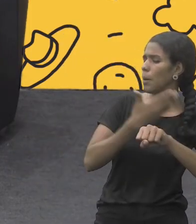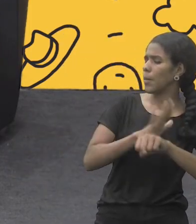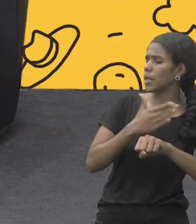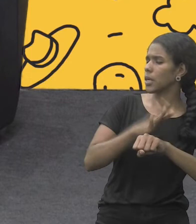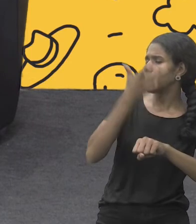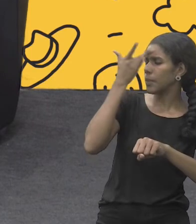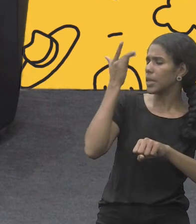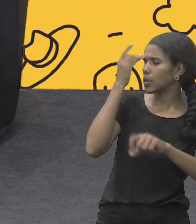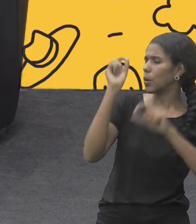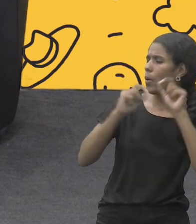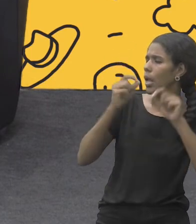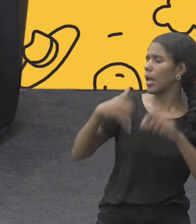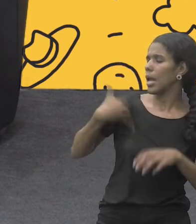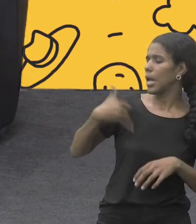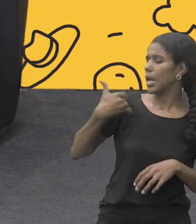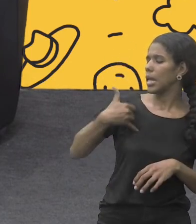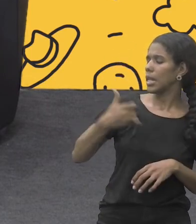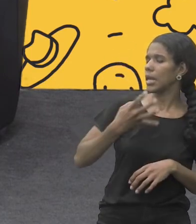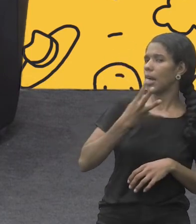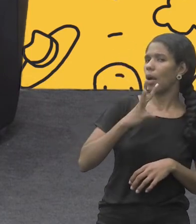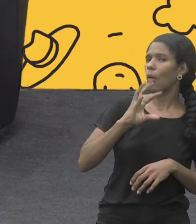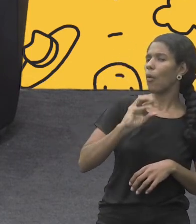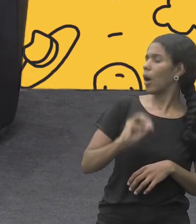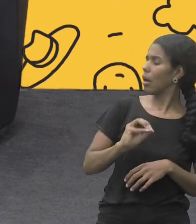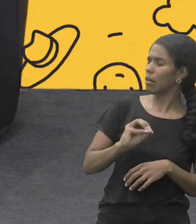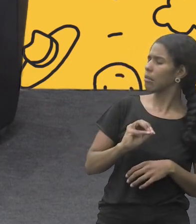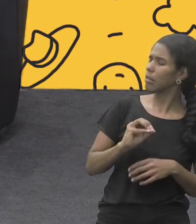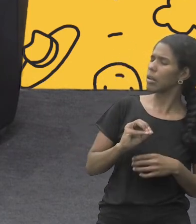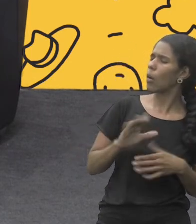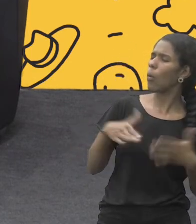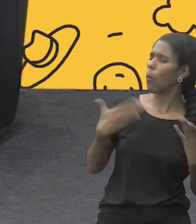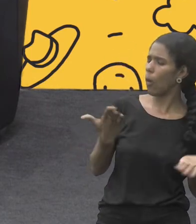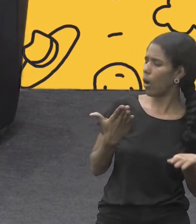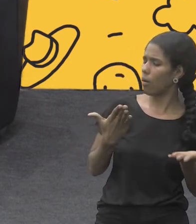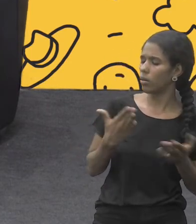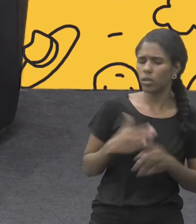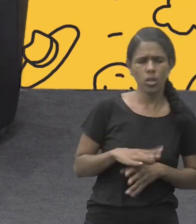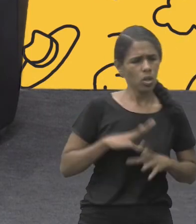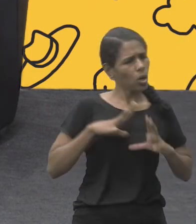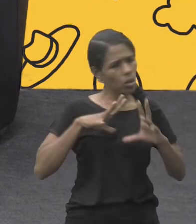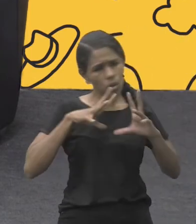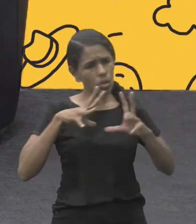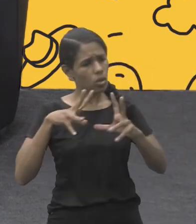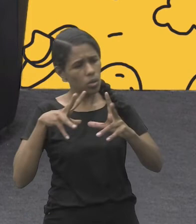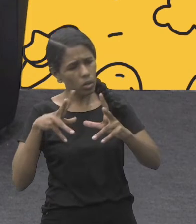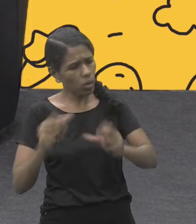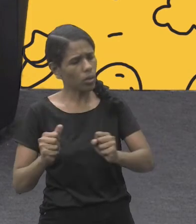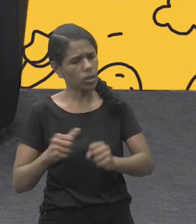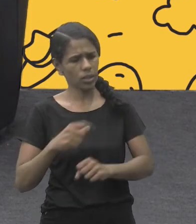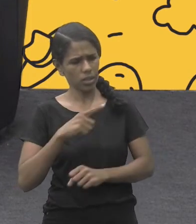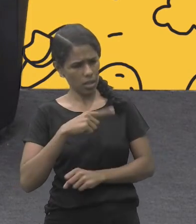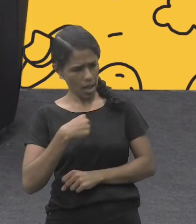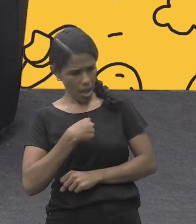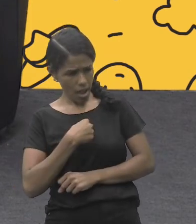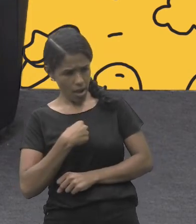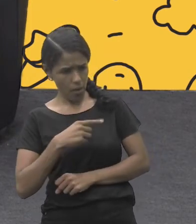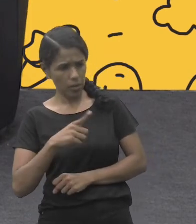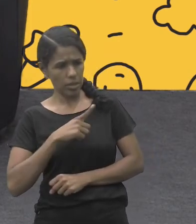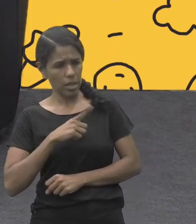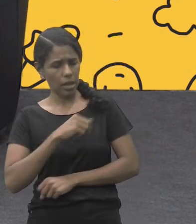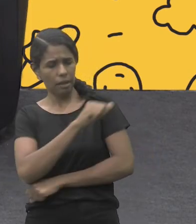tenho aluno de 60 anos, tem aluno de 55, 60, 65. Não tem idade para praticar um esporte,